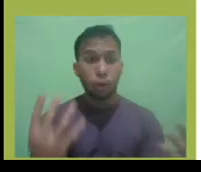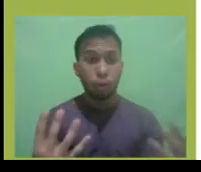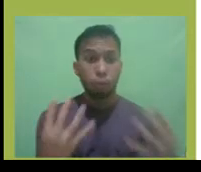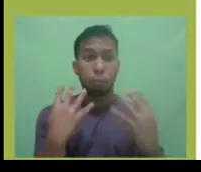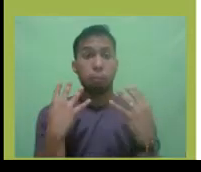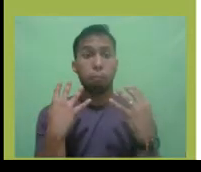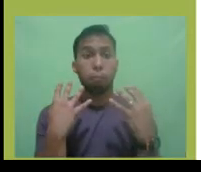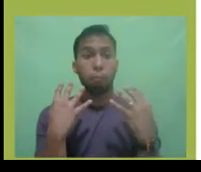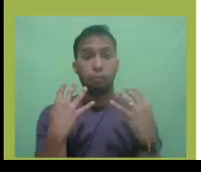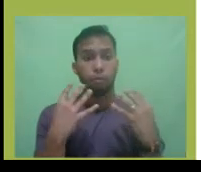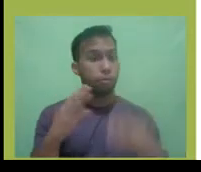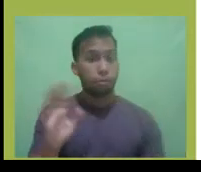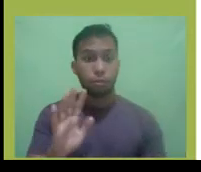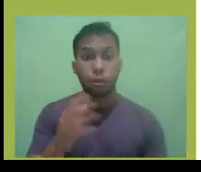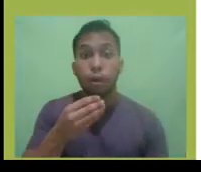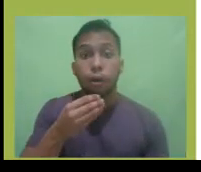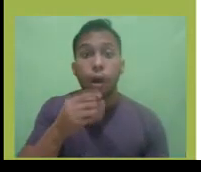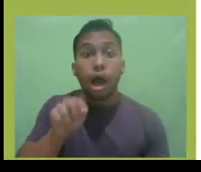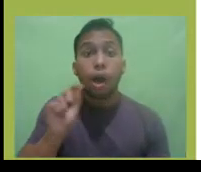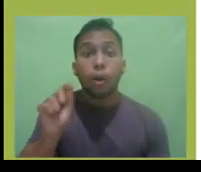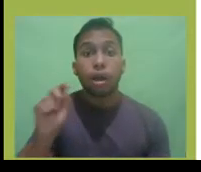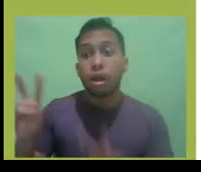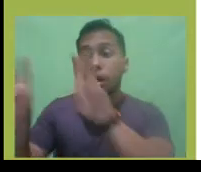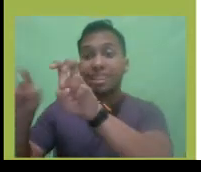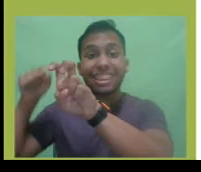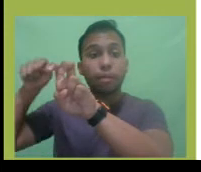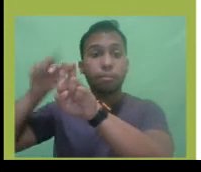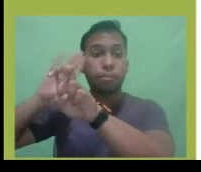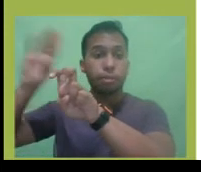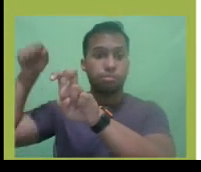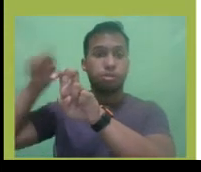mas a atração principal da apresentação é o conteúdo que você tem